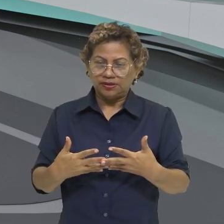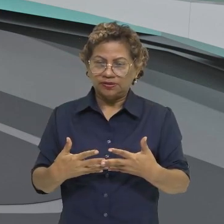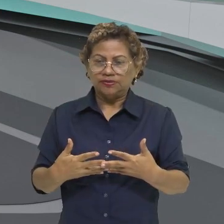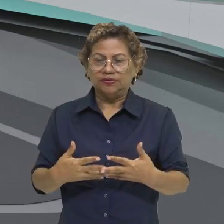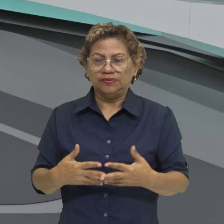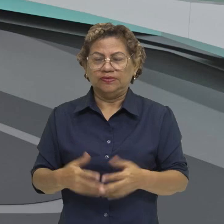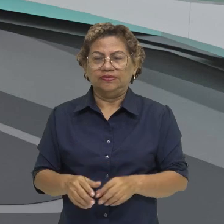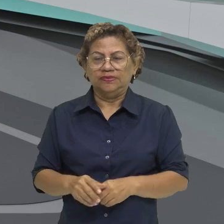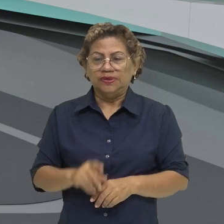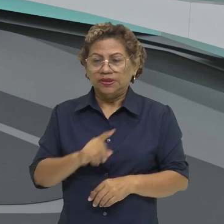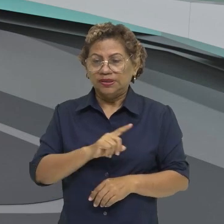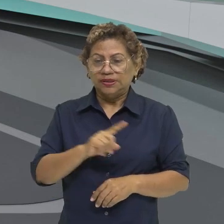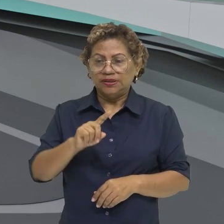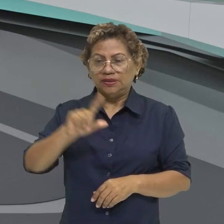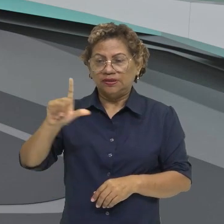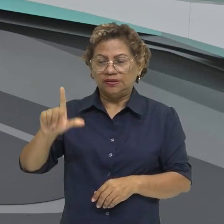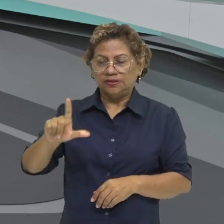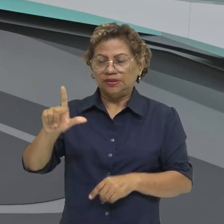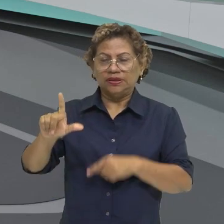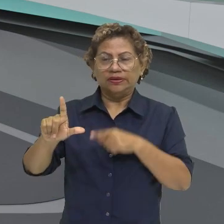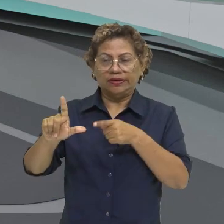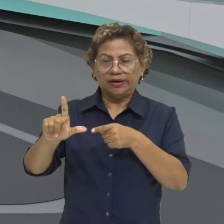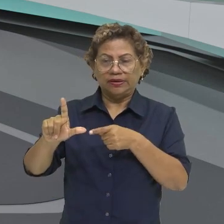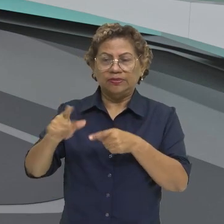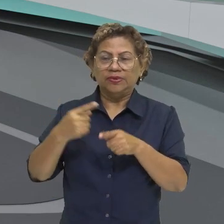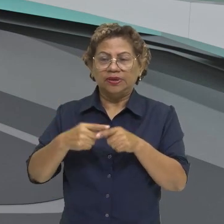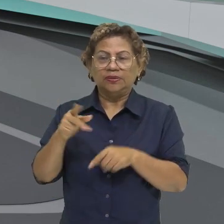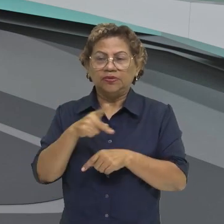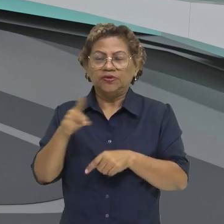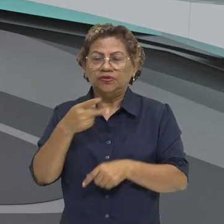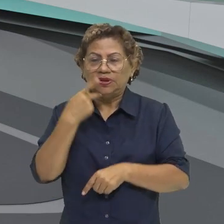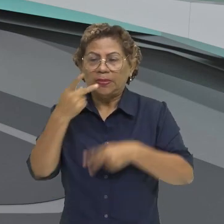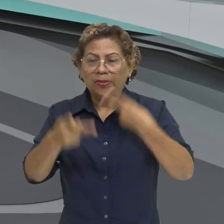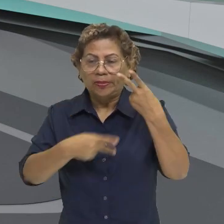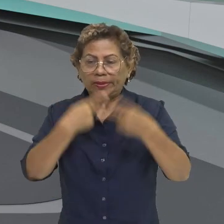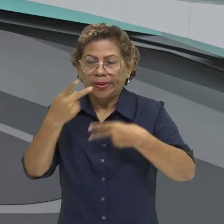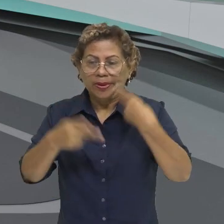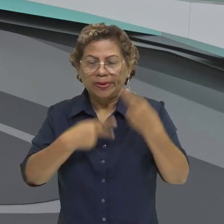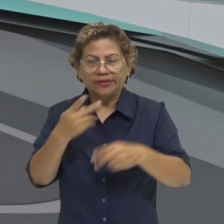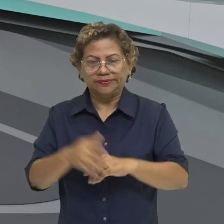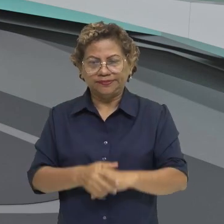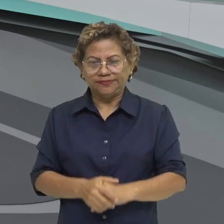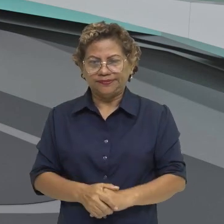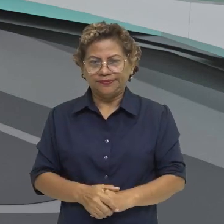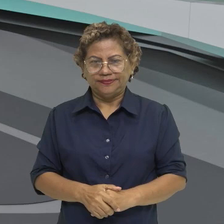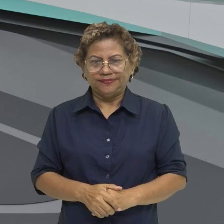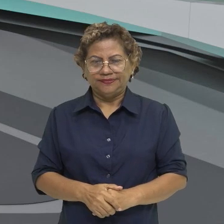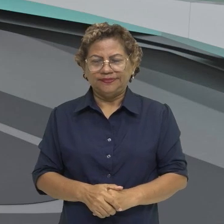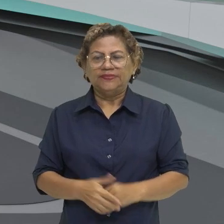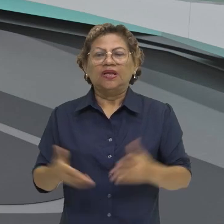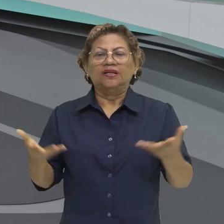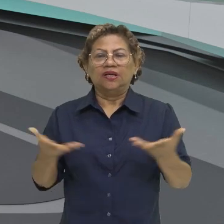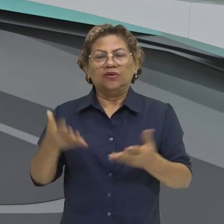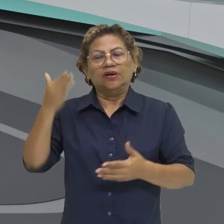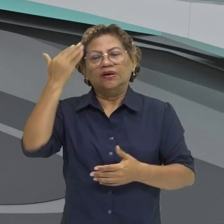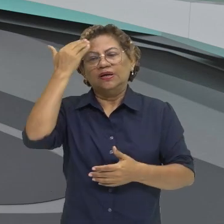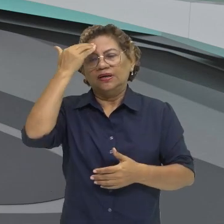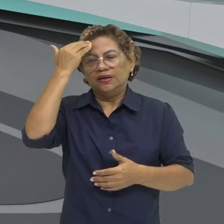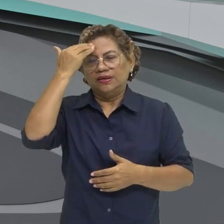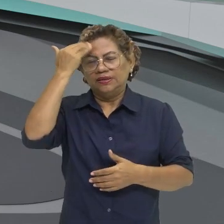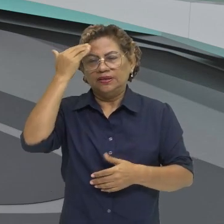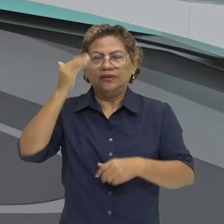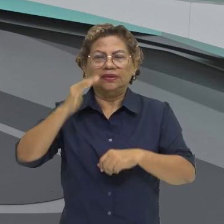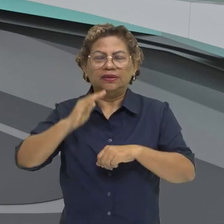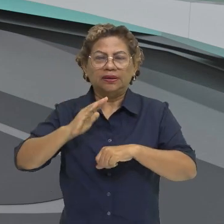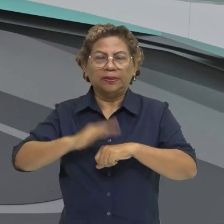oral não literário. Isso ficou claro para vocês, amores? Ficou? Então, agora, nós vamos compreender